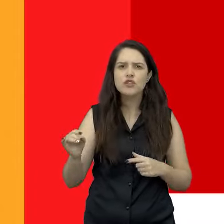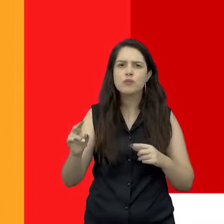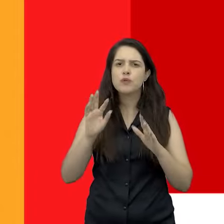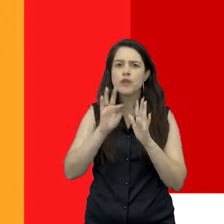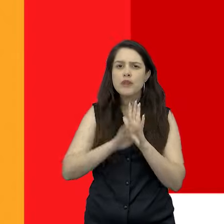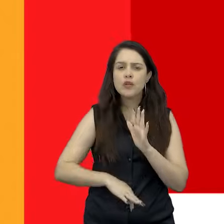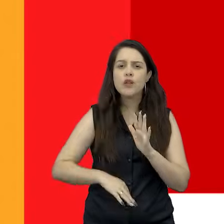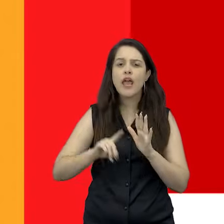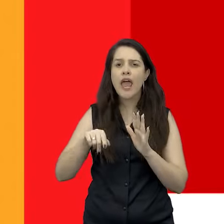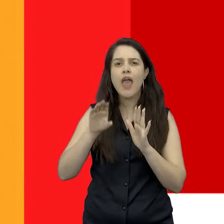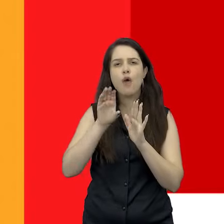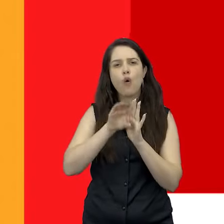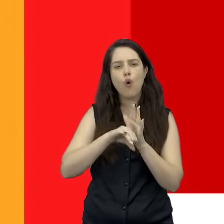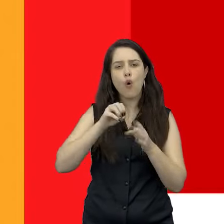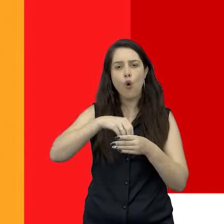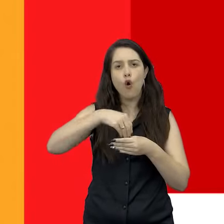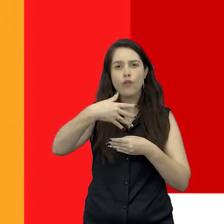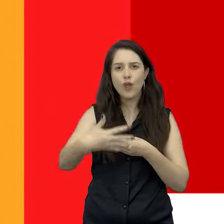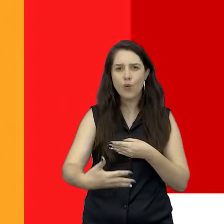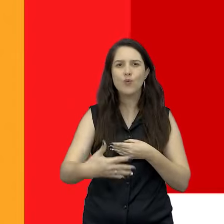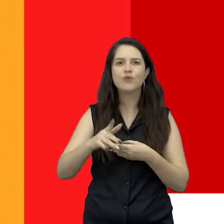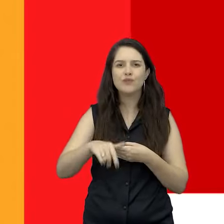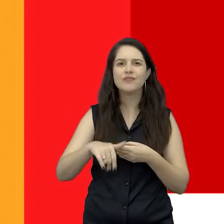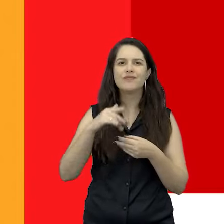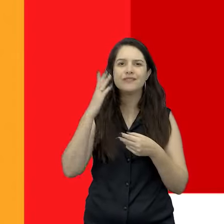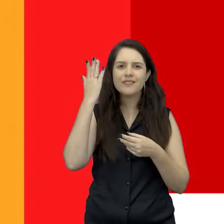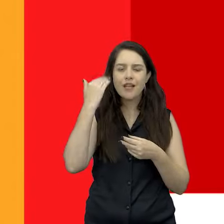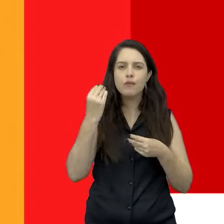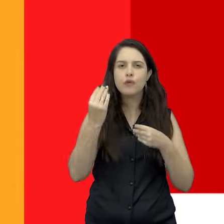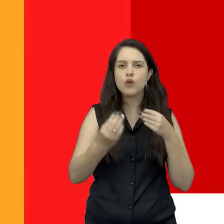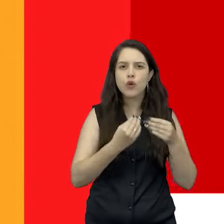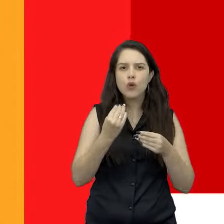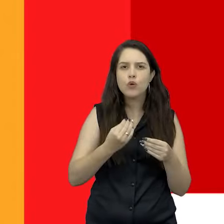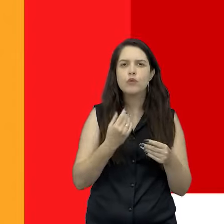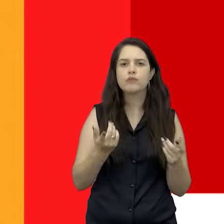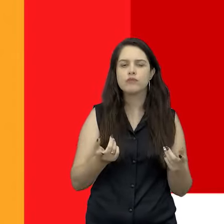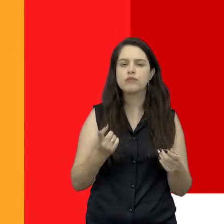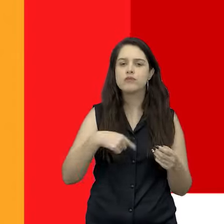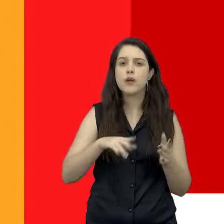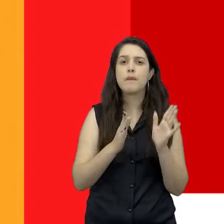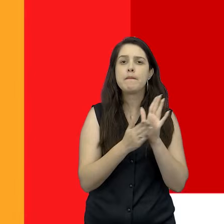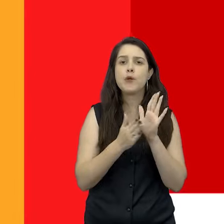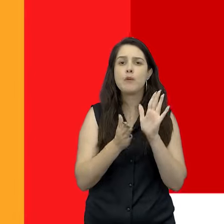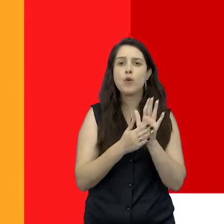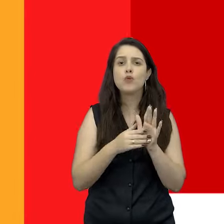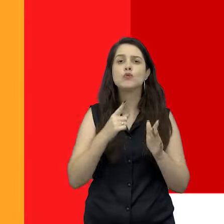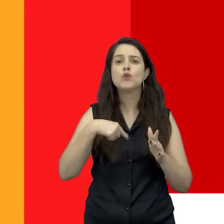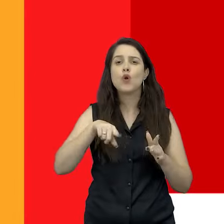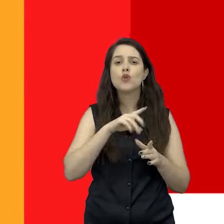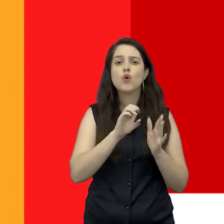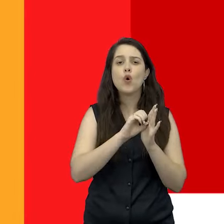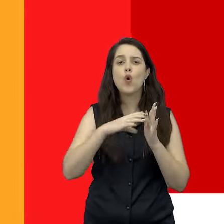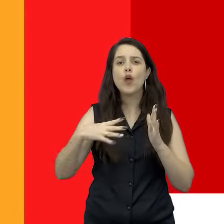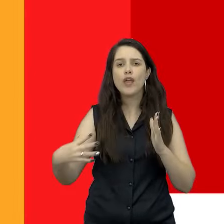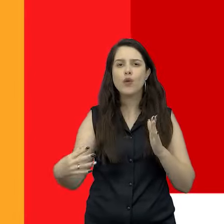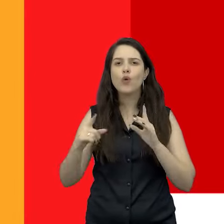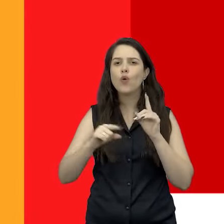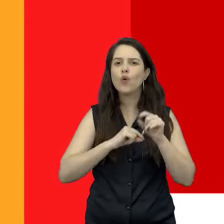o conto e o romance. E a gente vai pensar, por que priorizar? Isso está proposto no nosso currículo